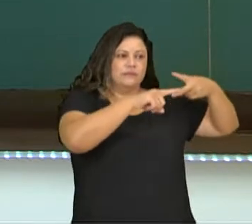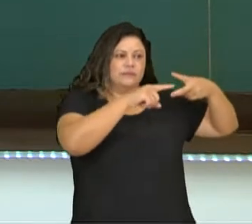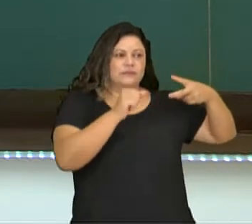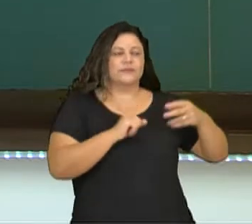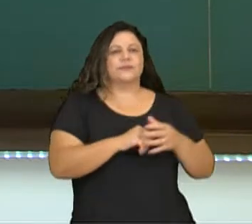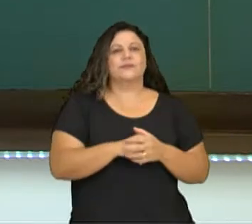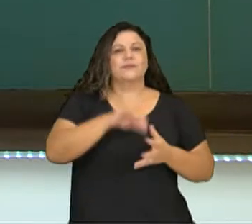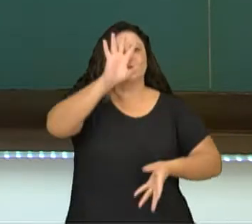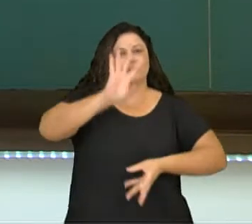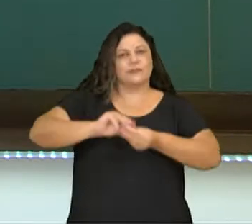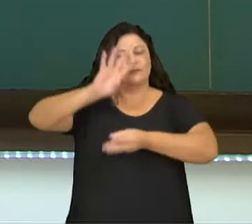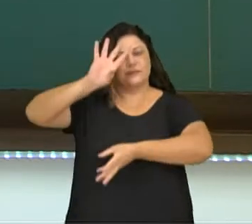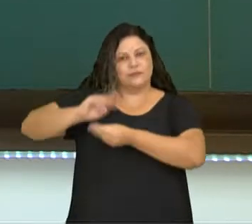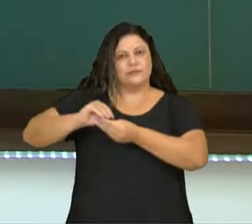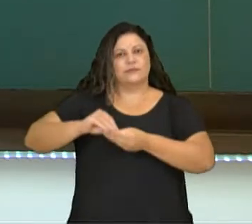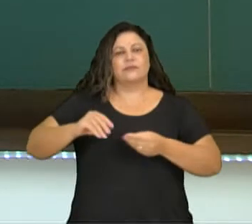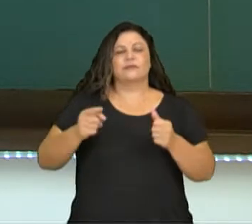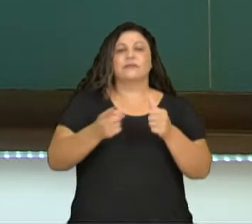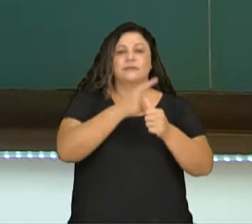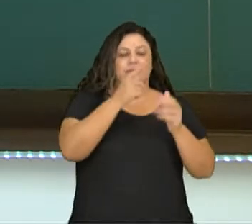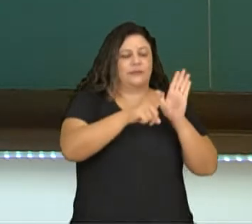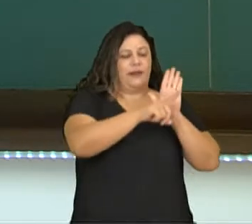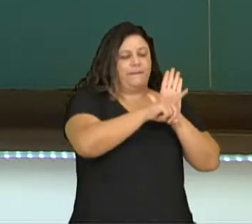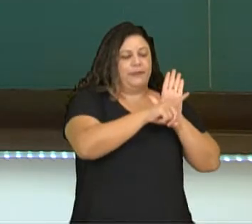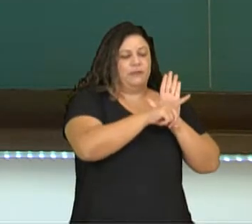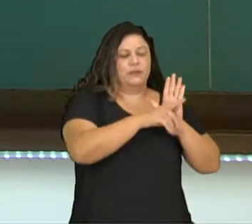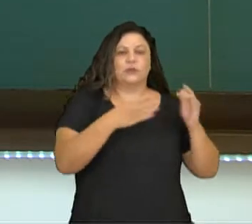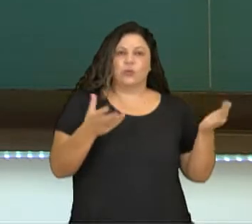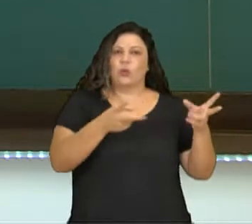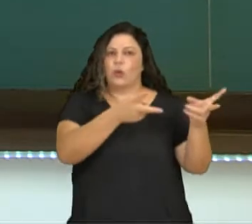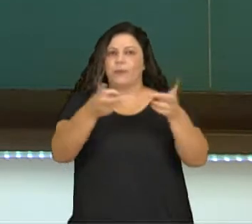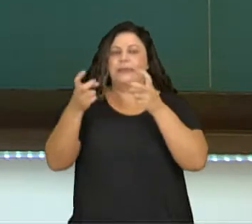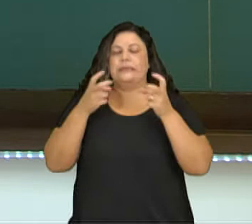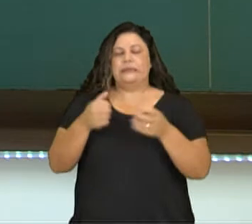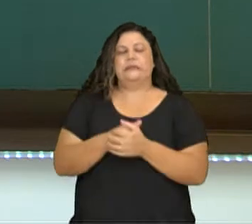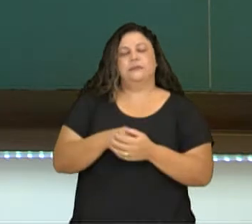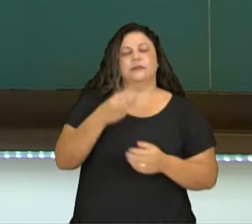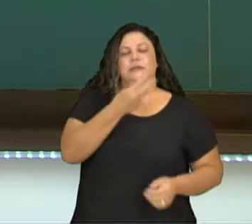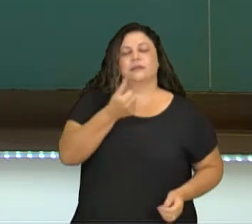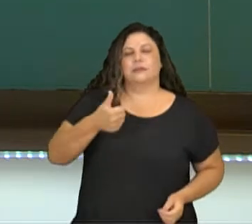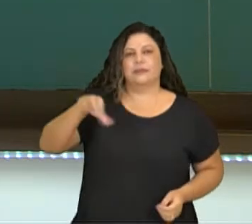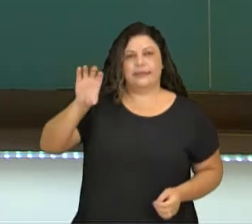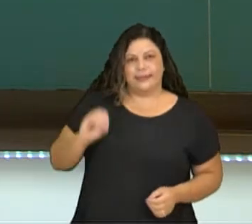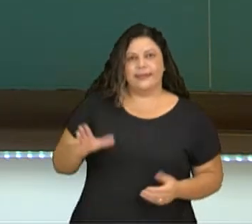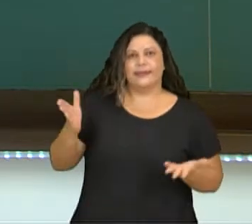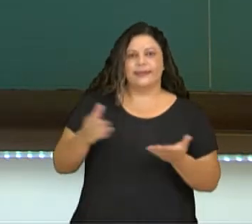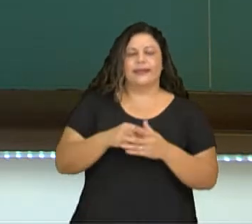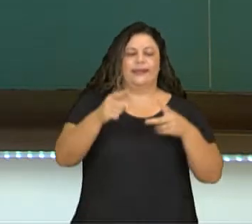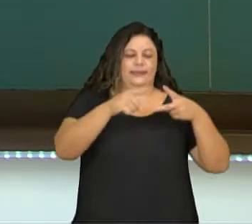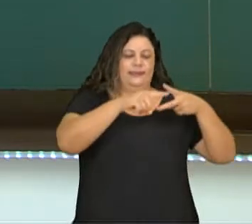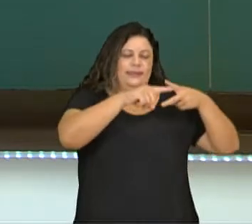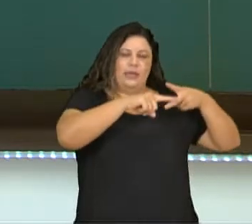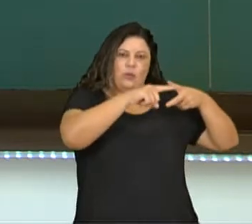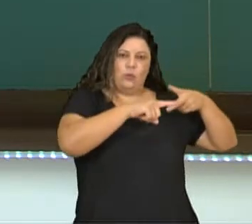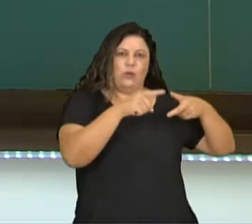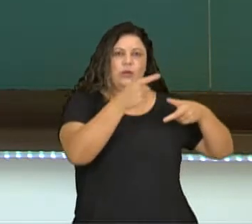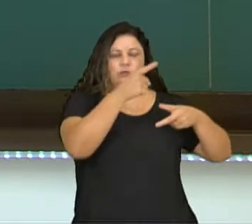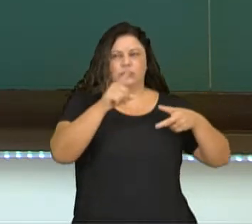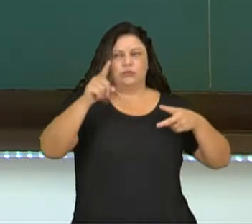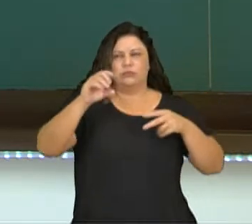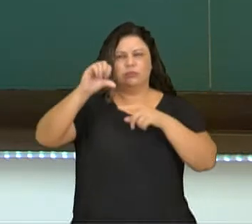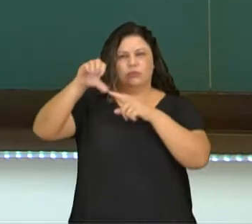para redução deles ao primeiro quadrante. Então, notem que o 310 graus é um ângulo que não está no primeiro quadrante, ele é maior do que